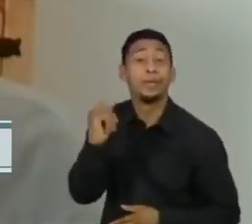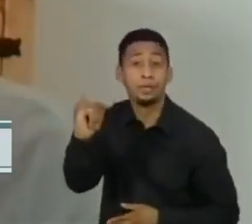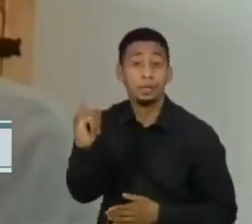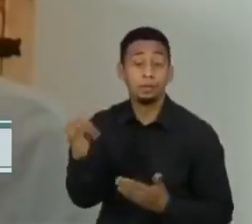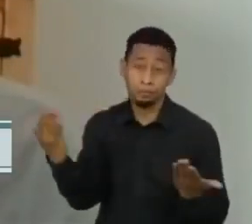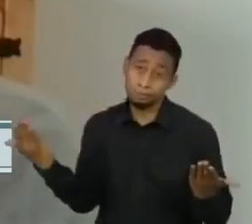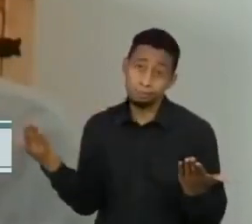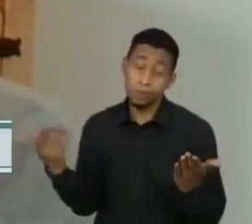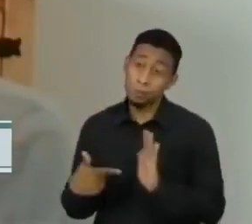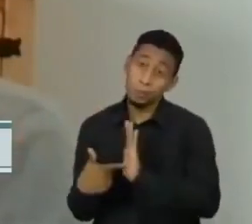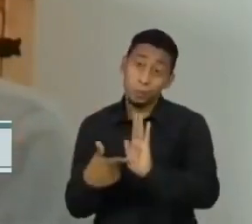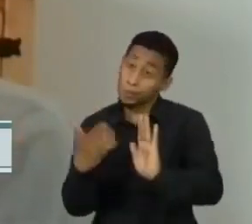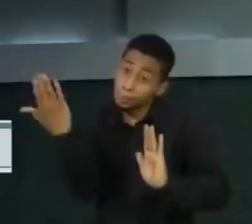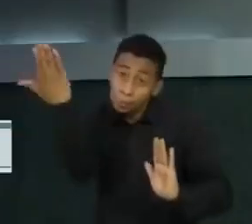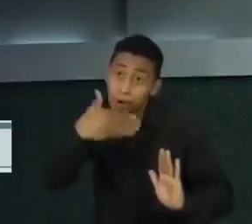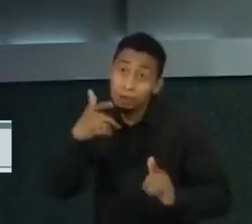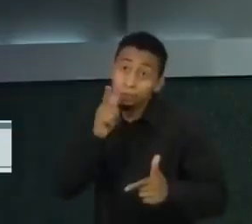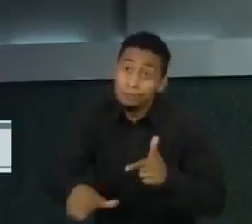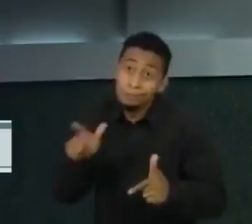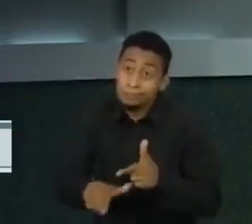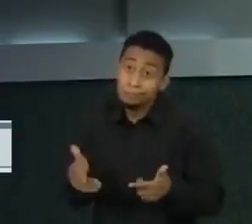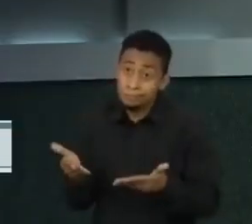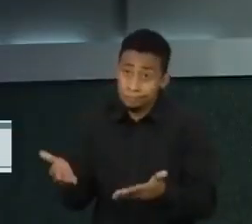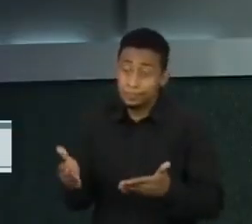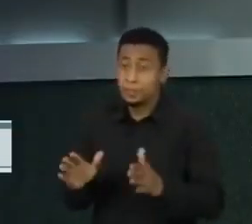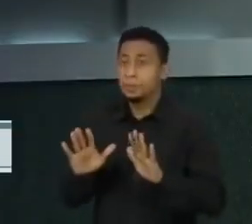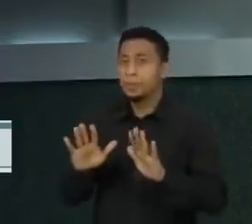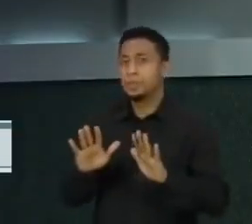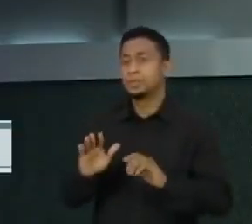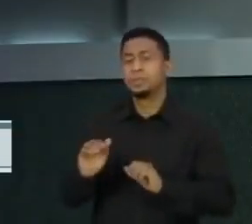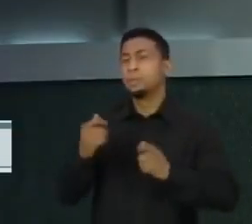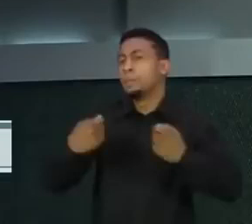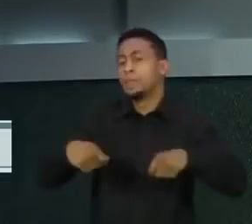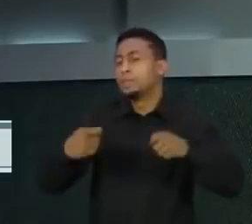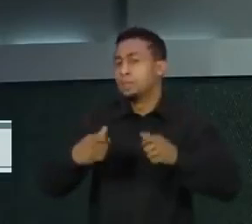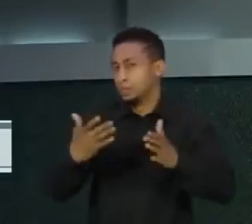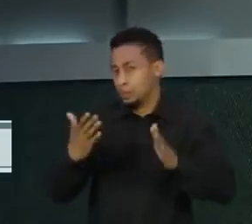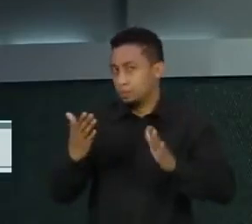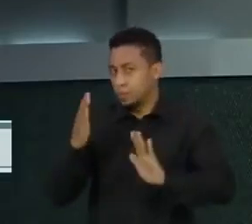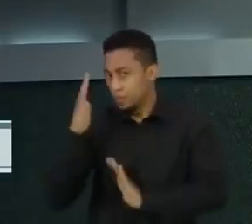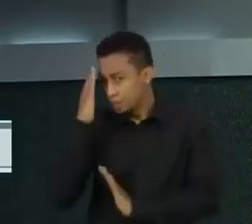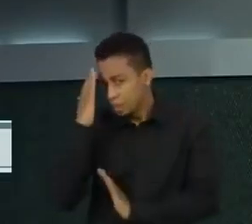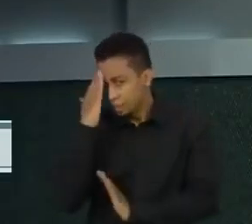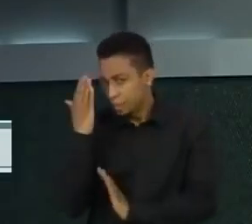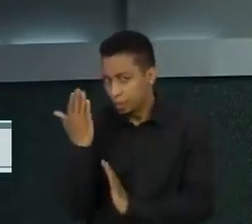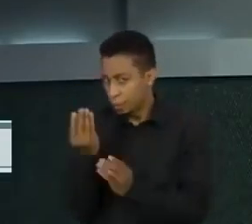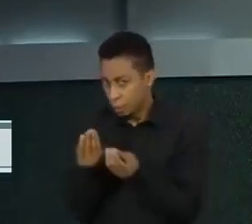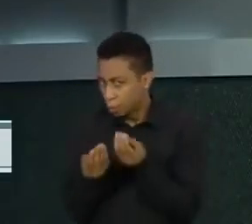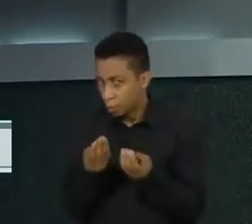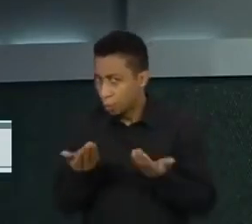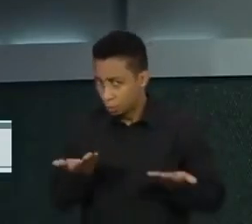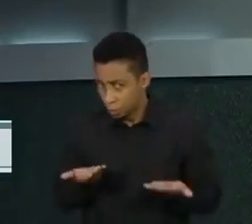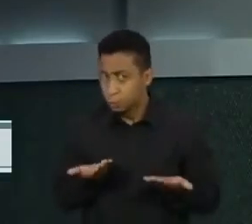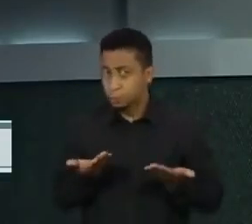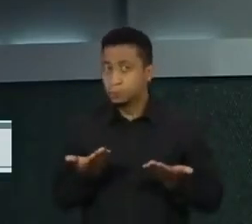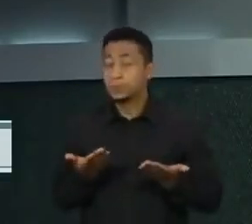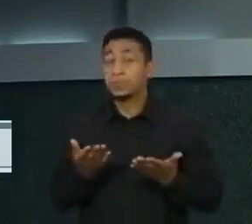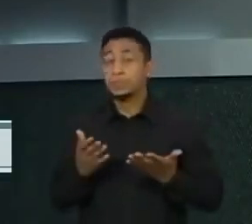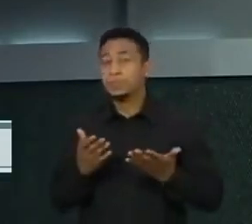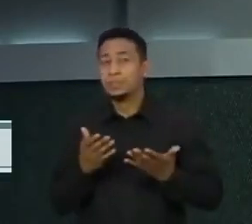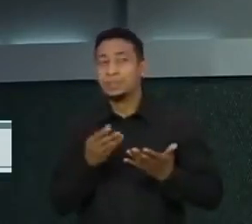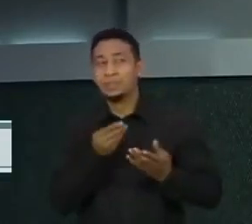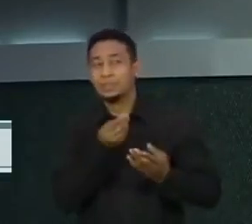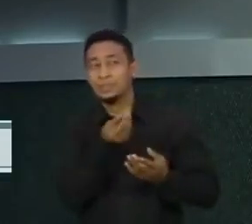tem mostrado de maneira muito evidente. Então, assim, a questão é saber qual a distância entre as duas